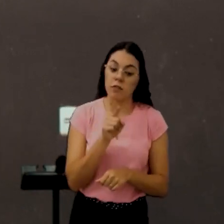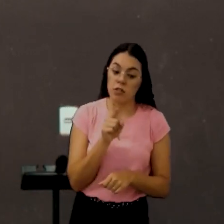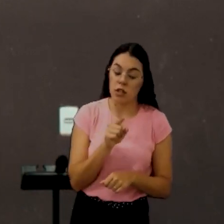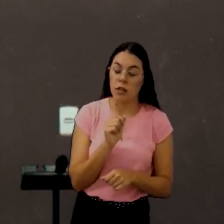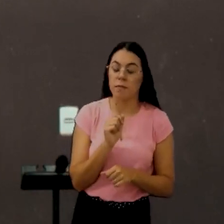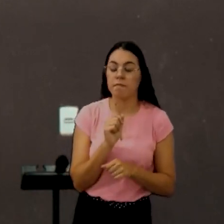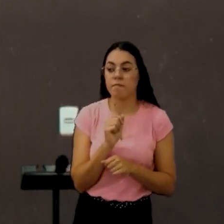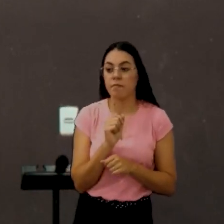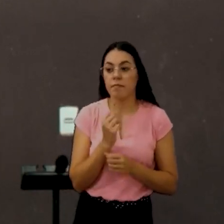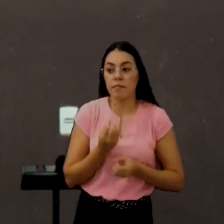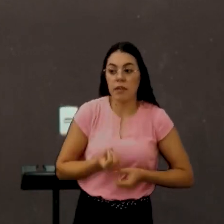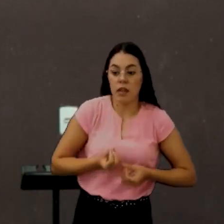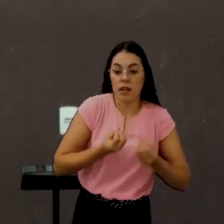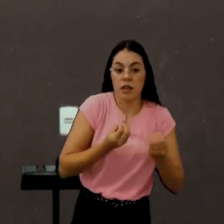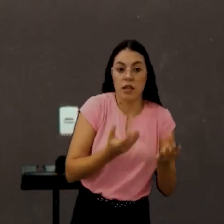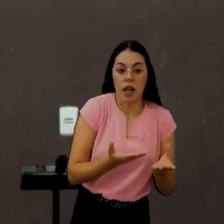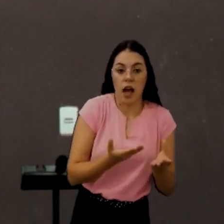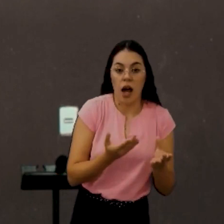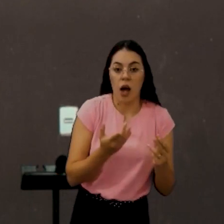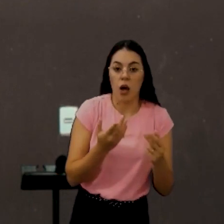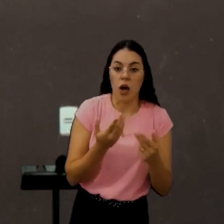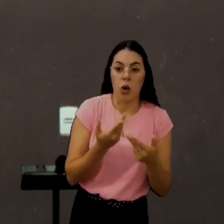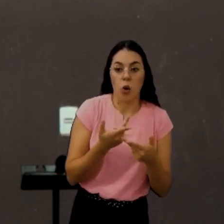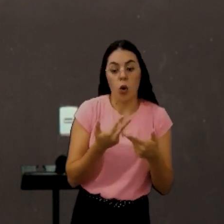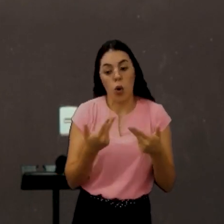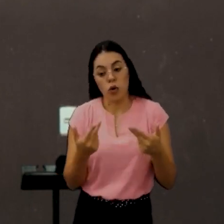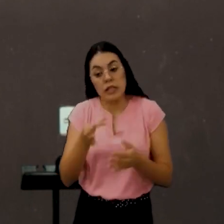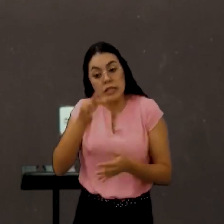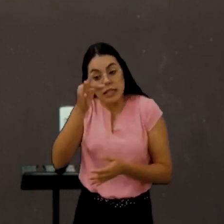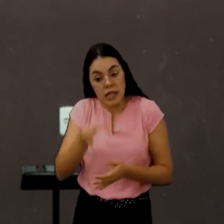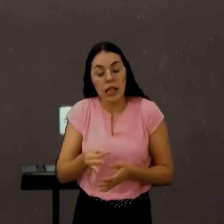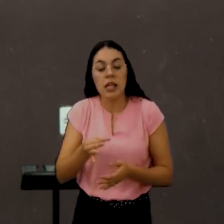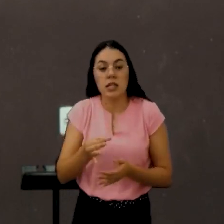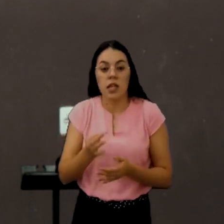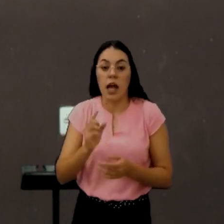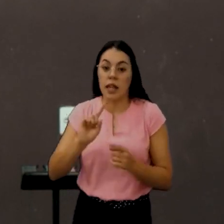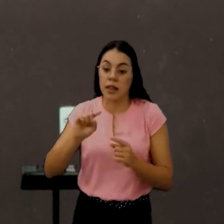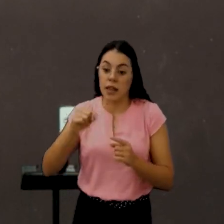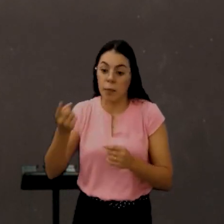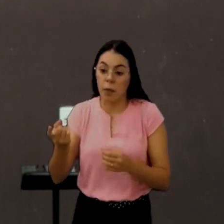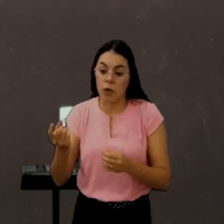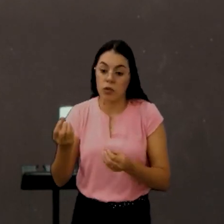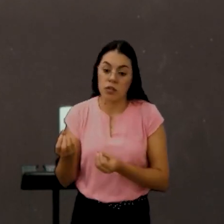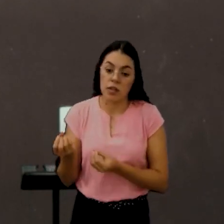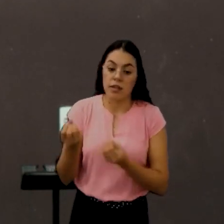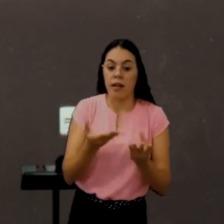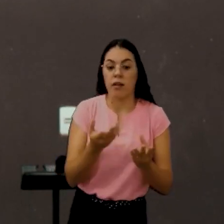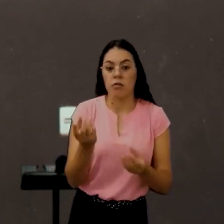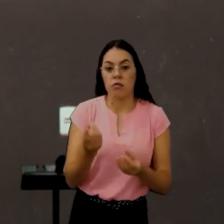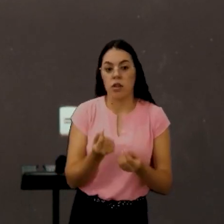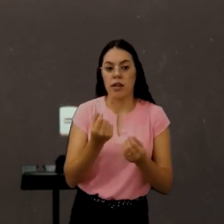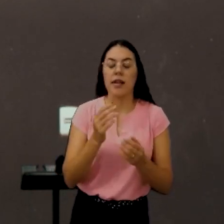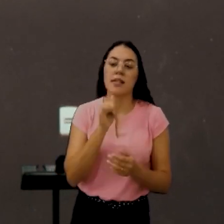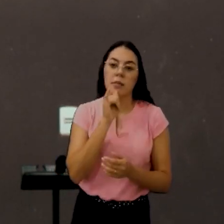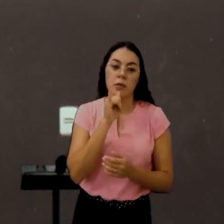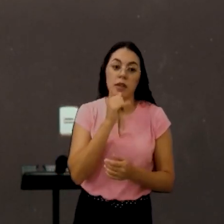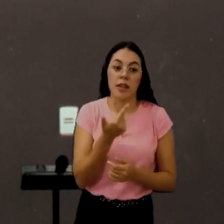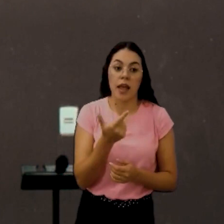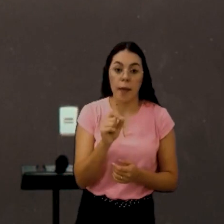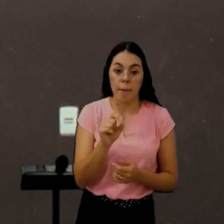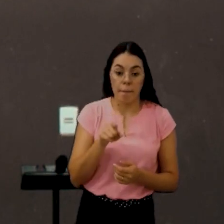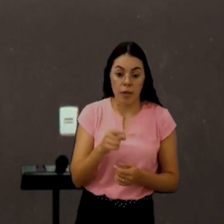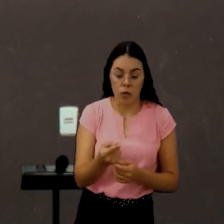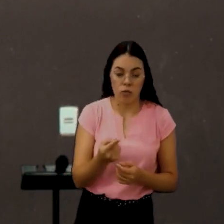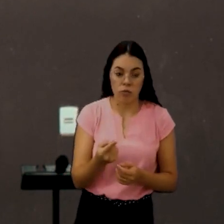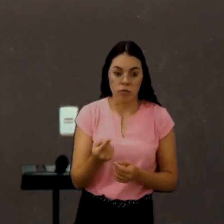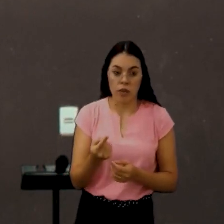que dar algo como certeza de que você vai devolver esse dinheiro. Você pegou 10 mil reais, aí o cara diz: então faça o seguinte, você